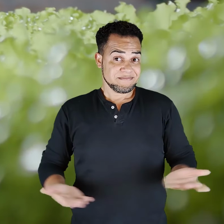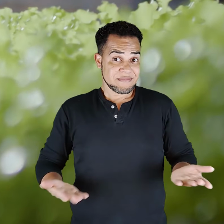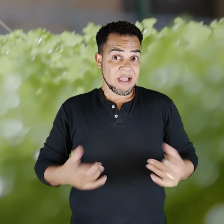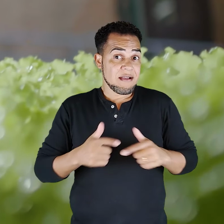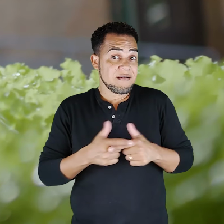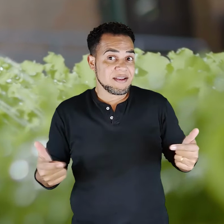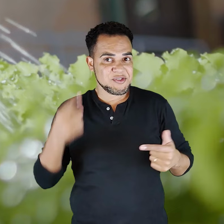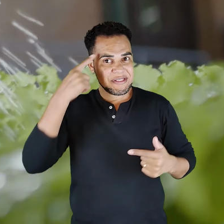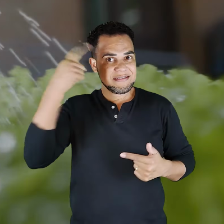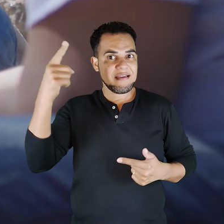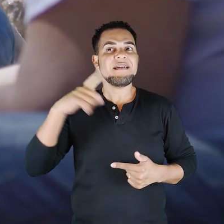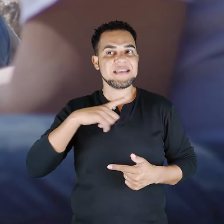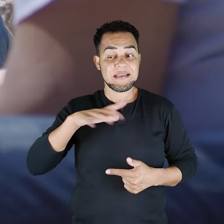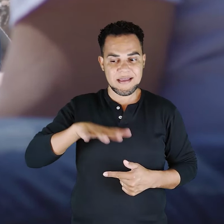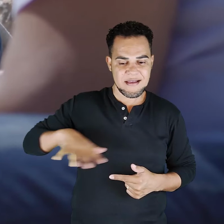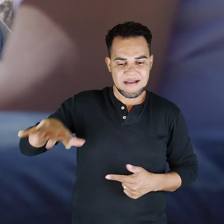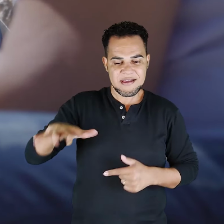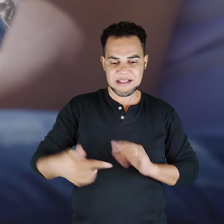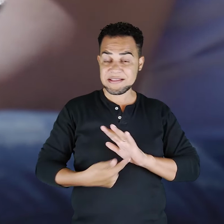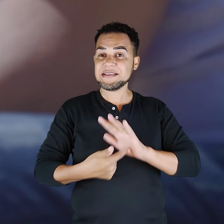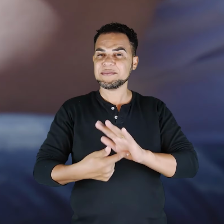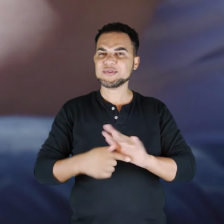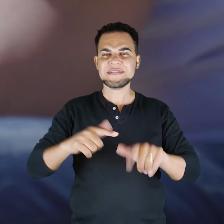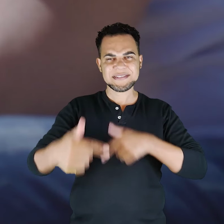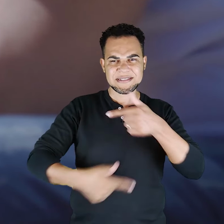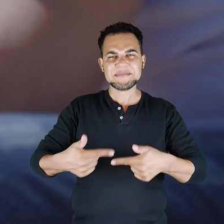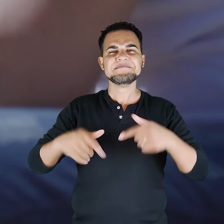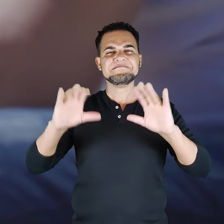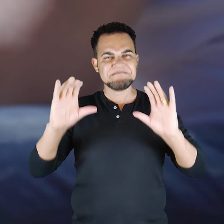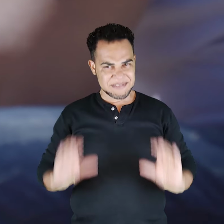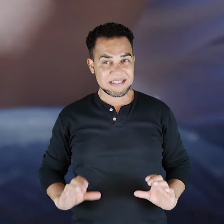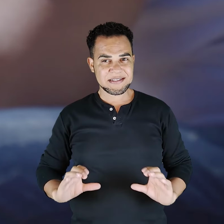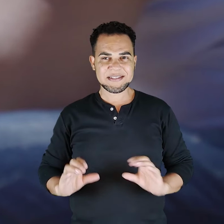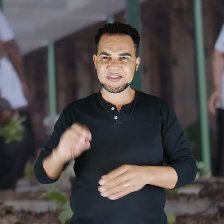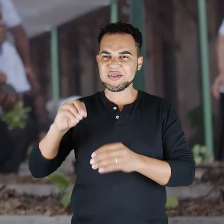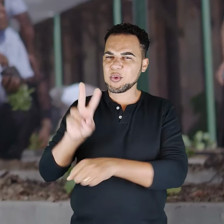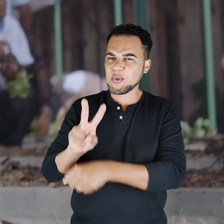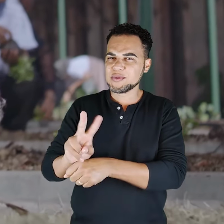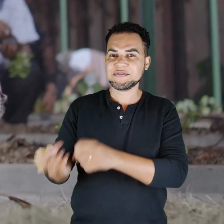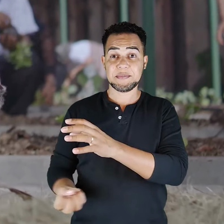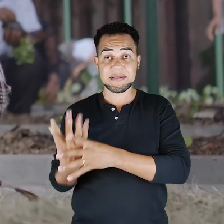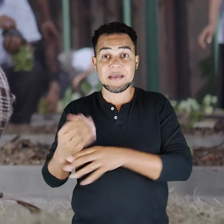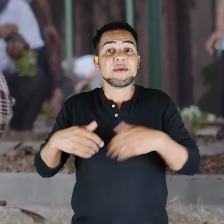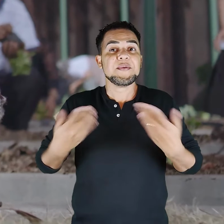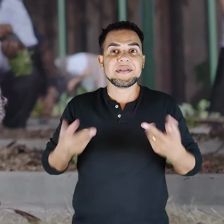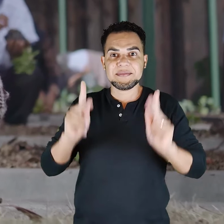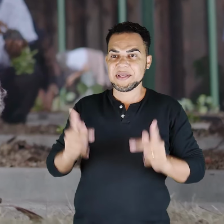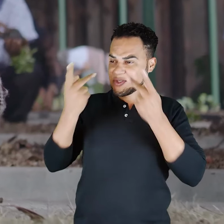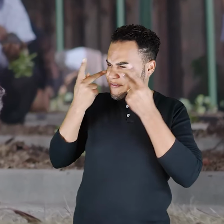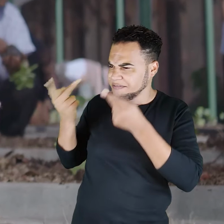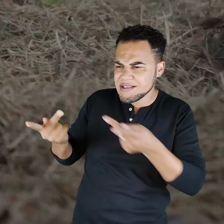A grande ideia é que a gente tenha áreas demonstrativas na Ação da Cidadania de plantio, de cultivos.